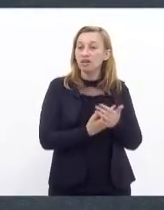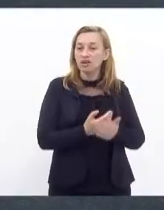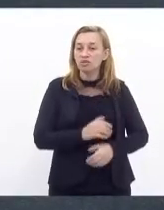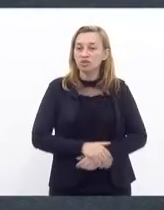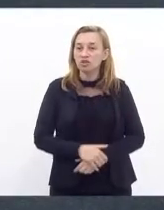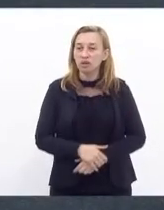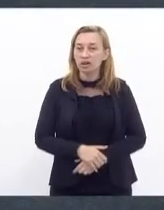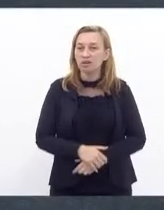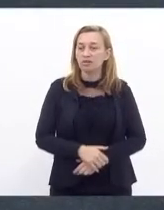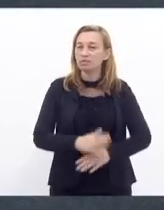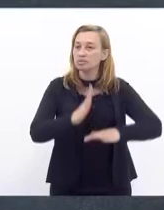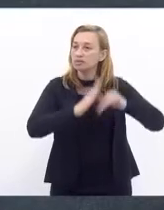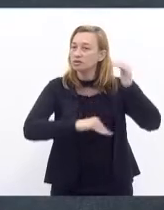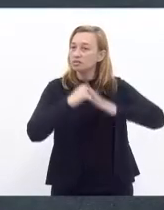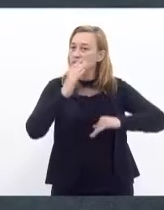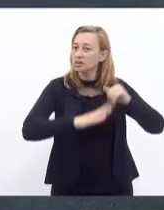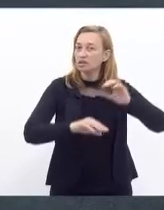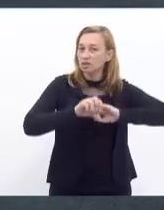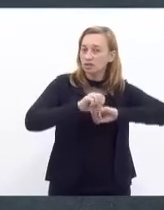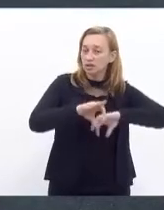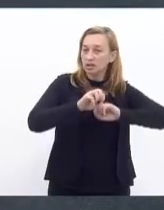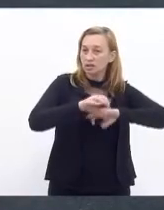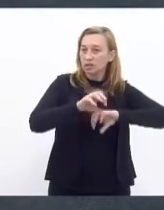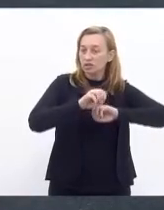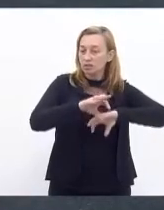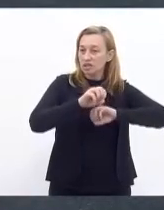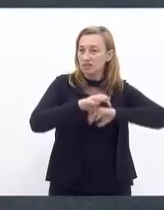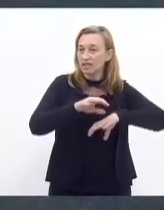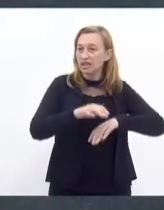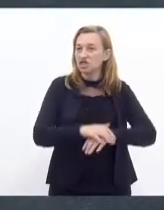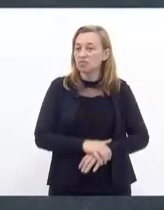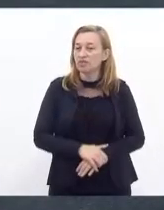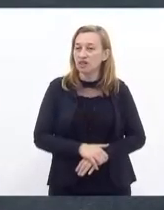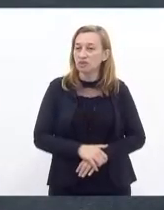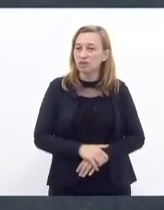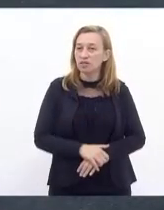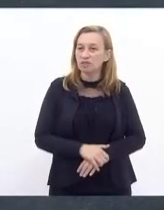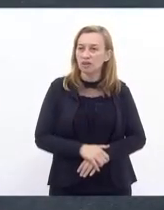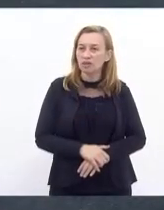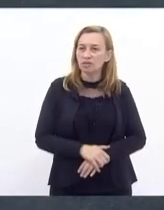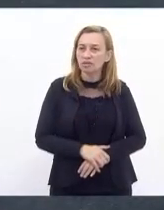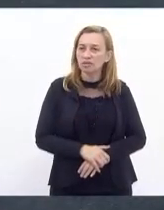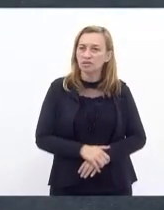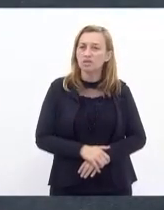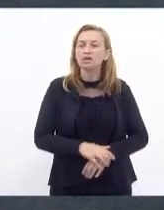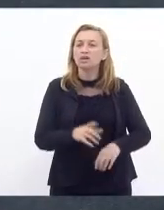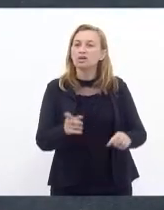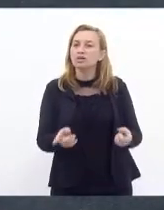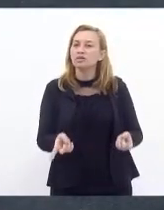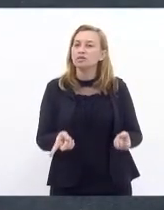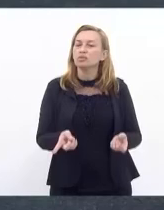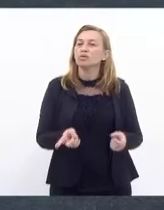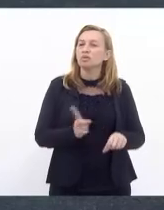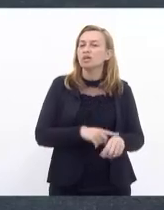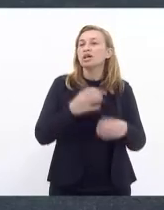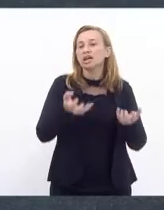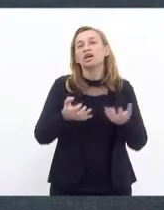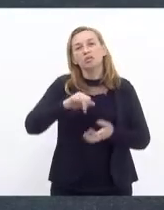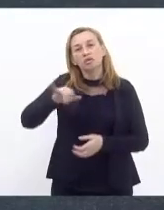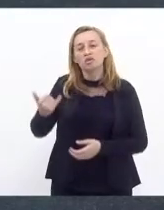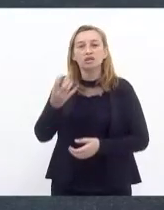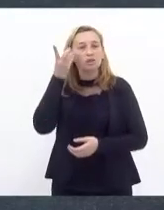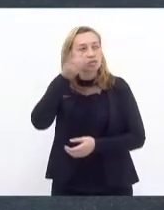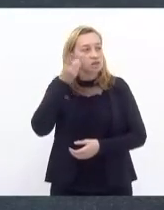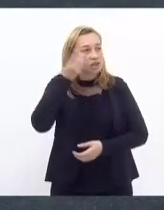profissionais de educação que são dedicados, incansáveis nas suas escolas. Ao mesmo tempo, eu queria aproveitar, deputada